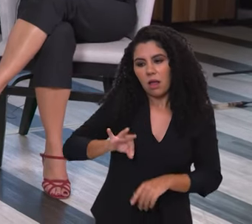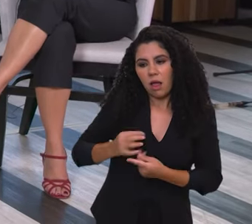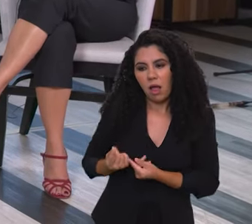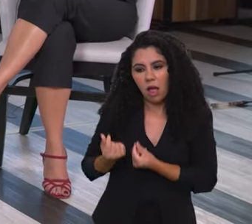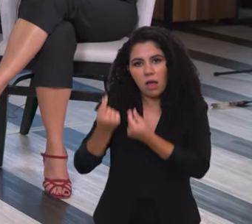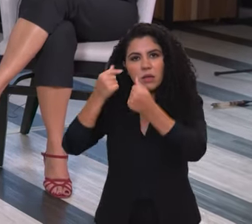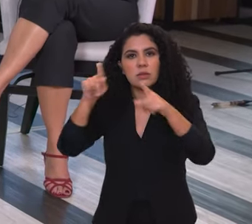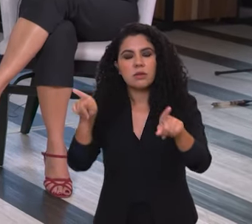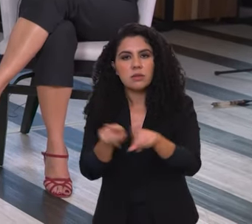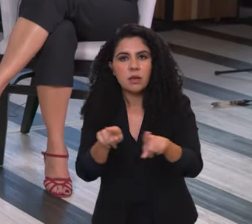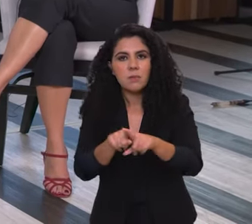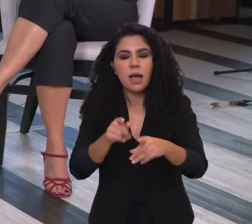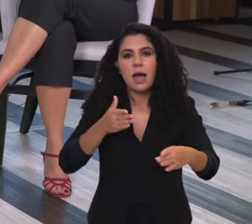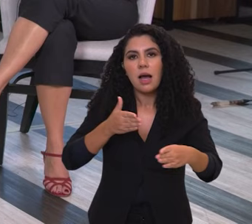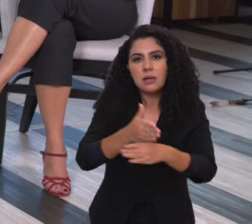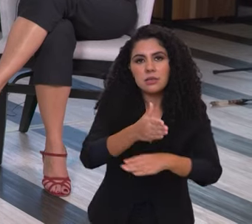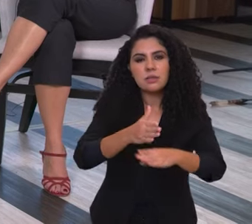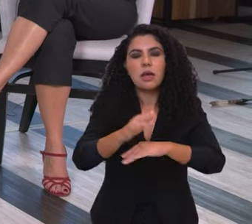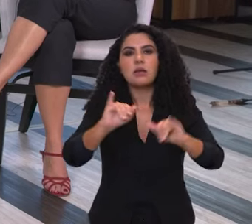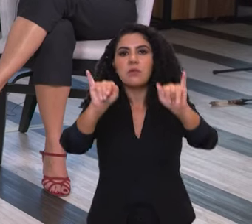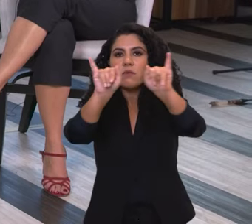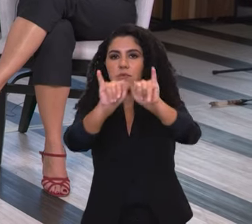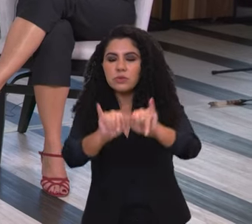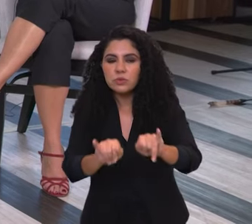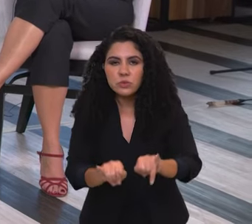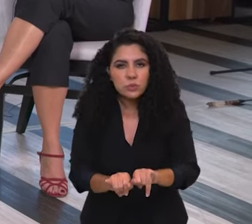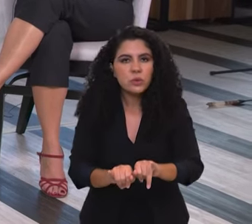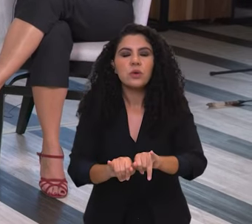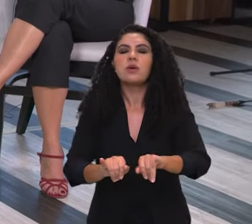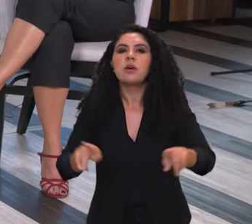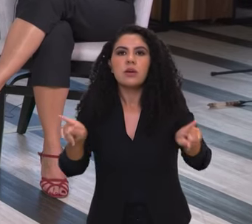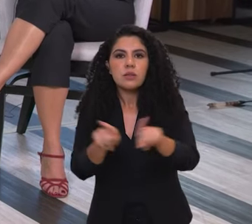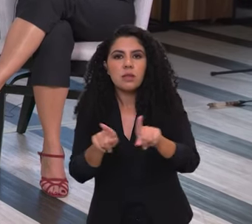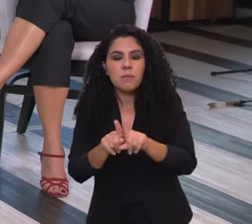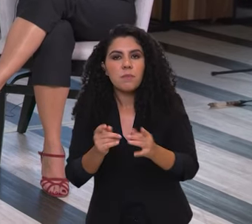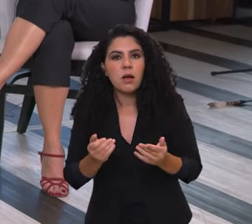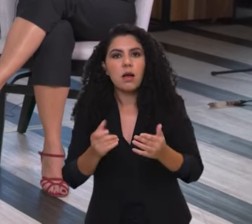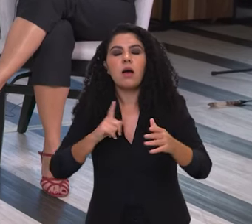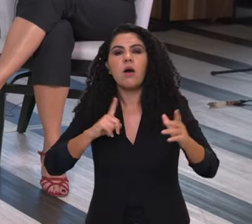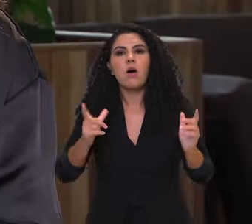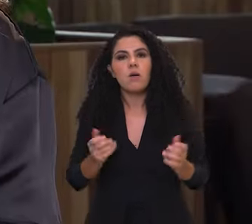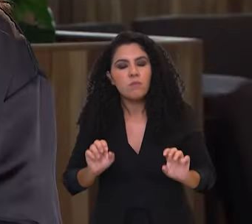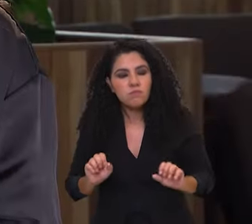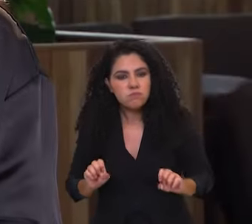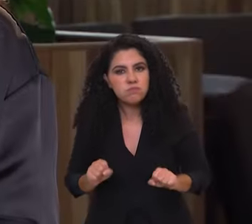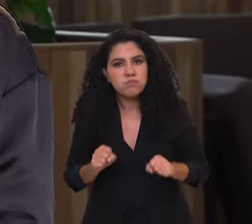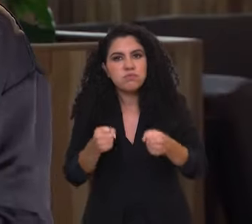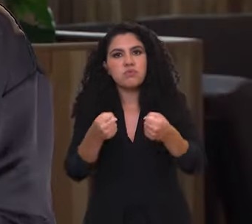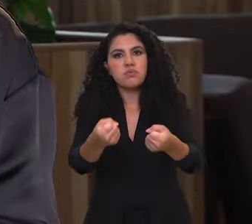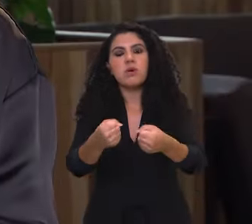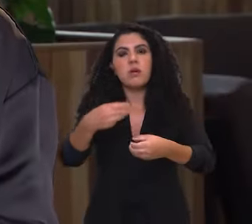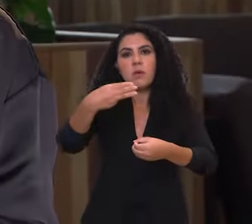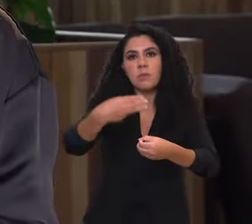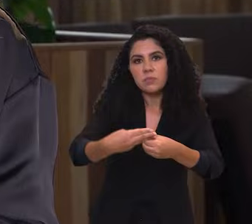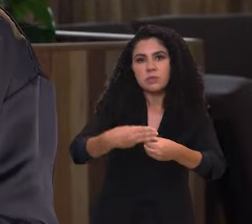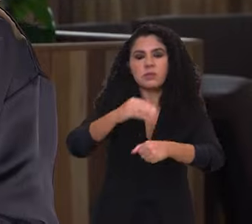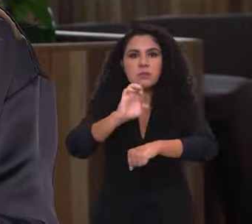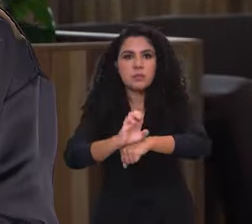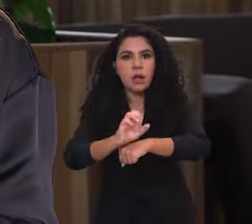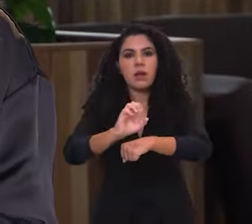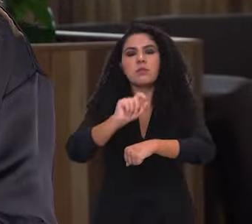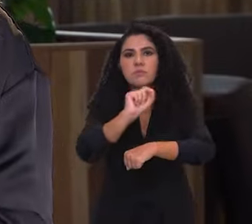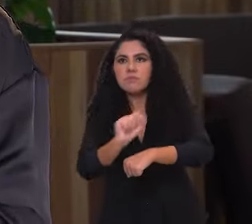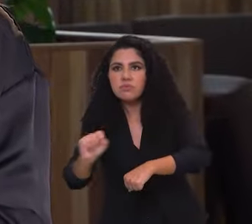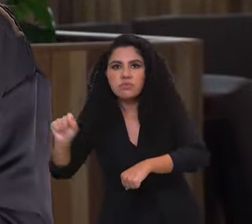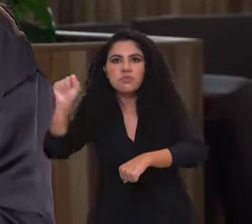provisão de serviços, acesso à infraestrutura, fortalecimento de capacidades dos entes federados, dentre outras iniciativas que a